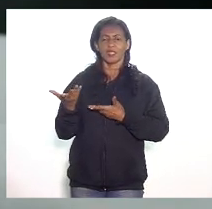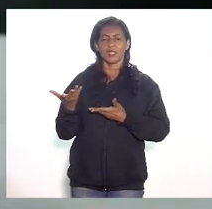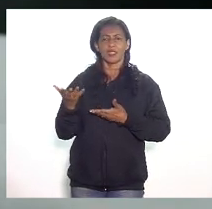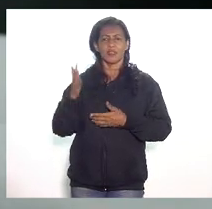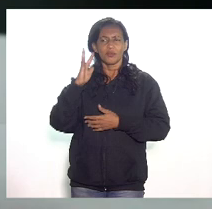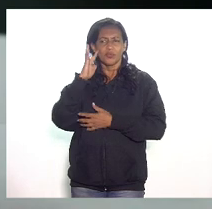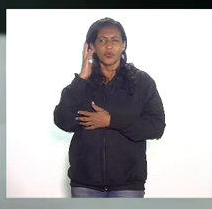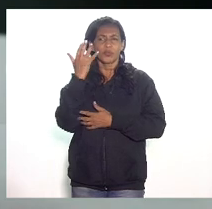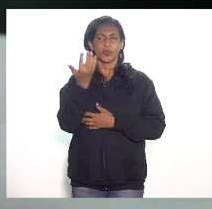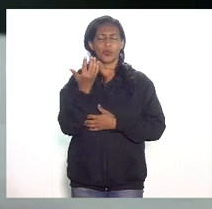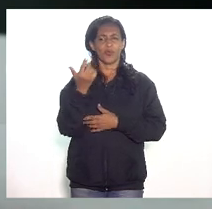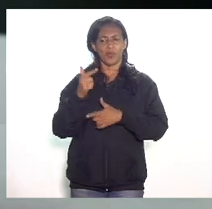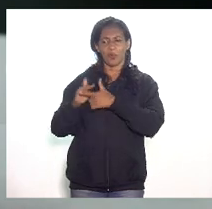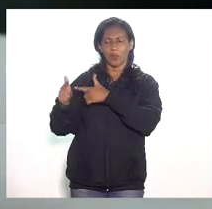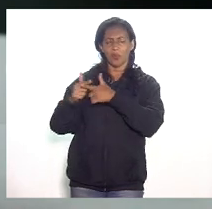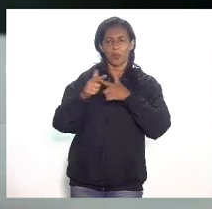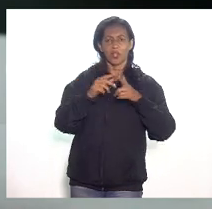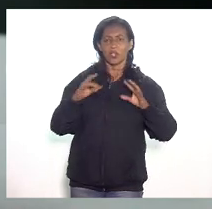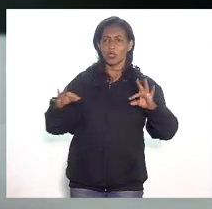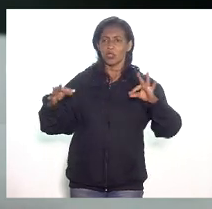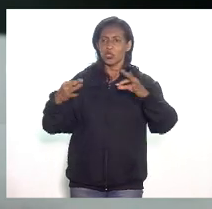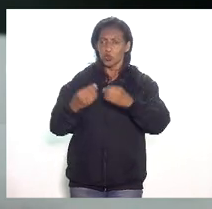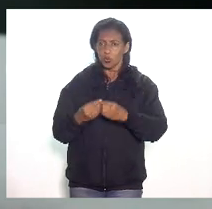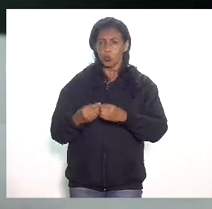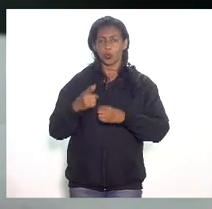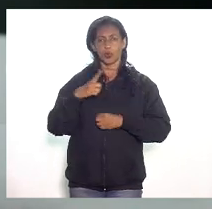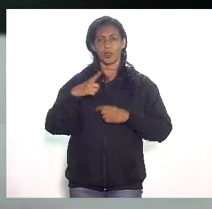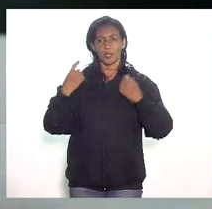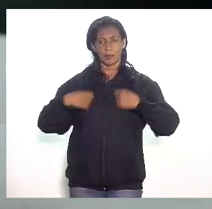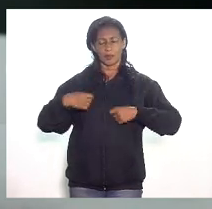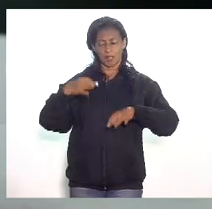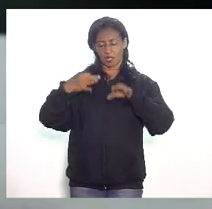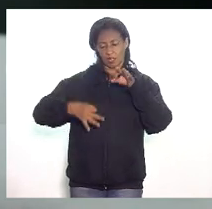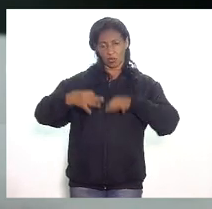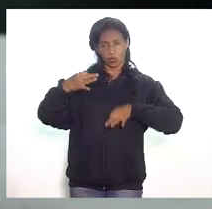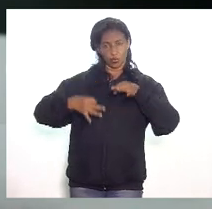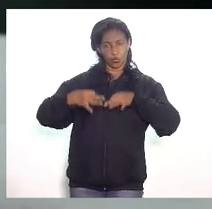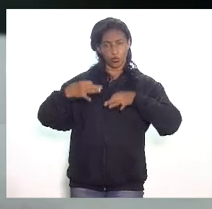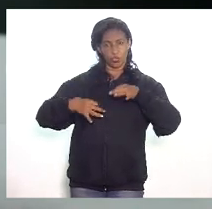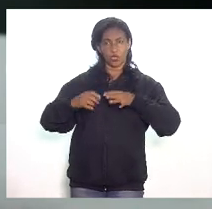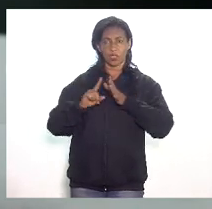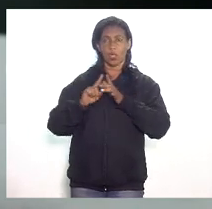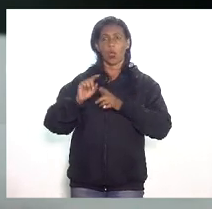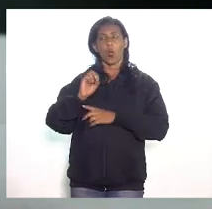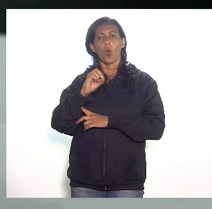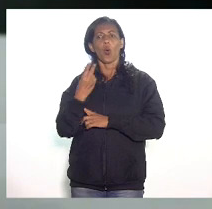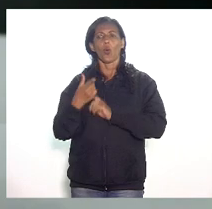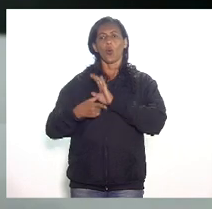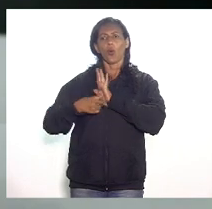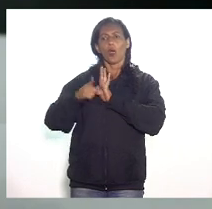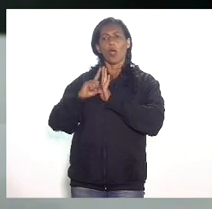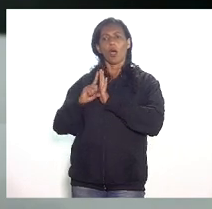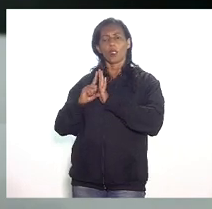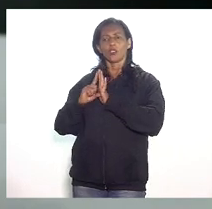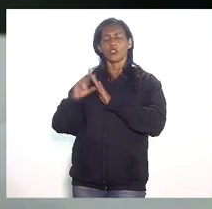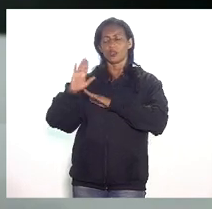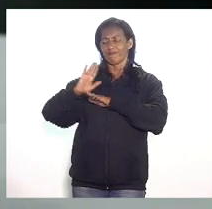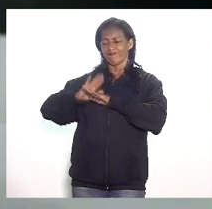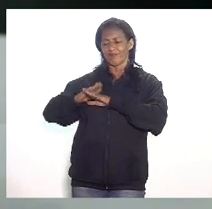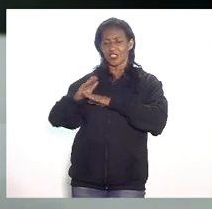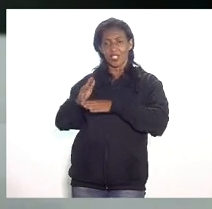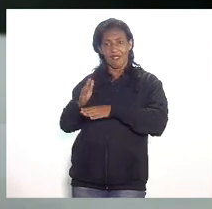parte que possa ser executada de forma extrajudicial, ou até mesmo as conciliações antes de ser promovida a ação,